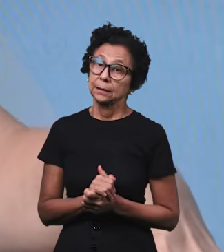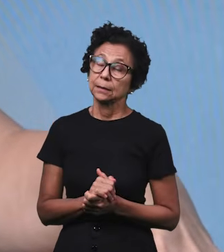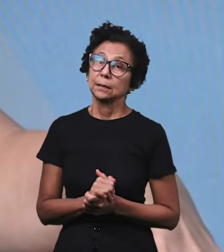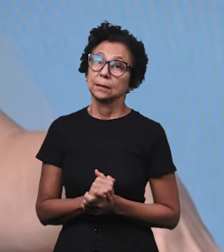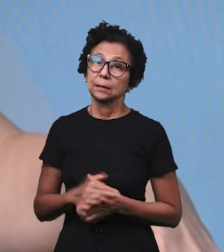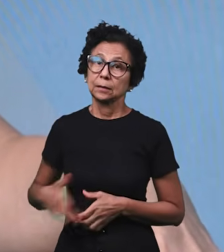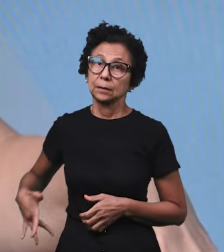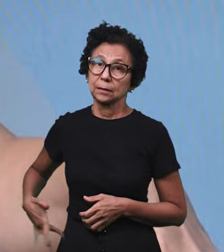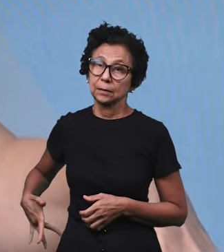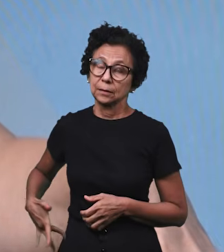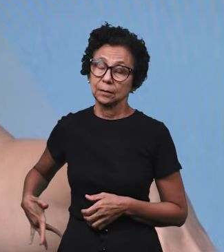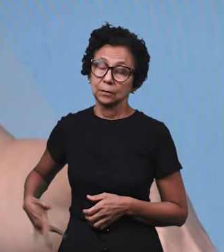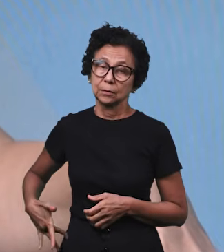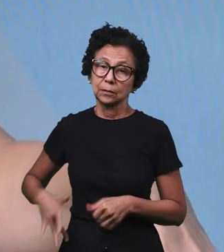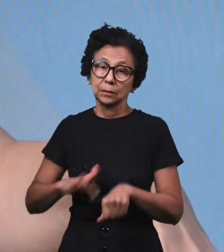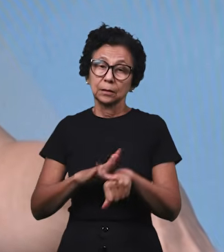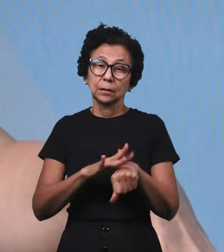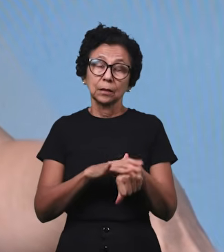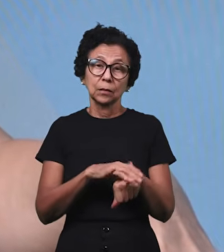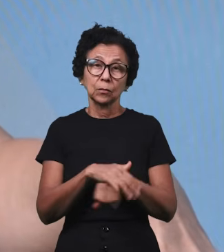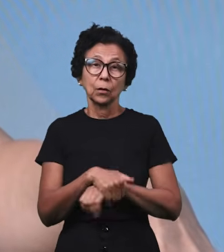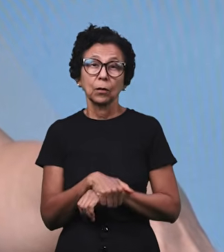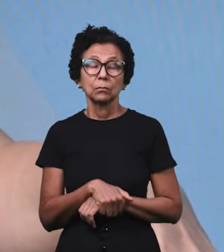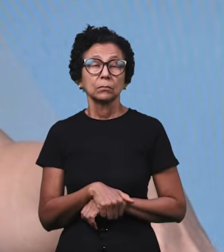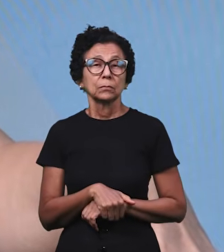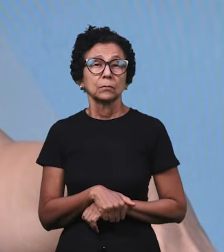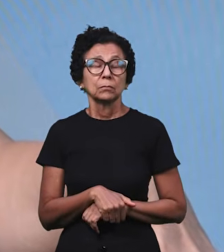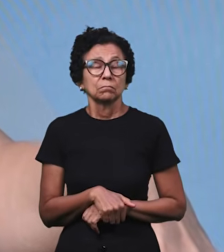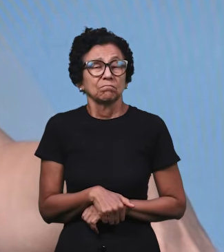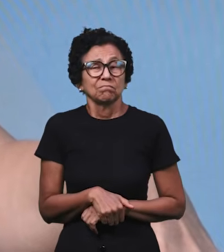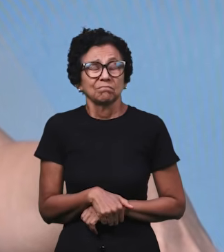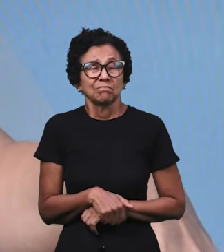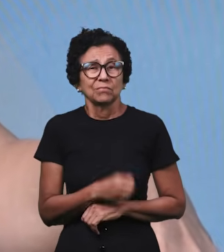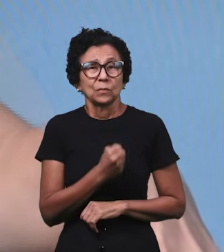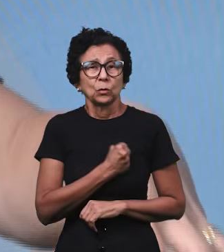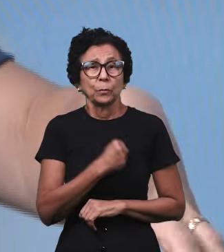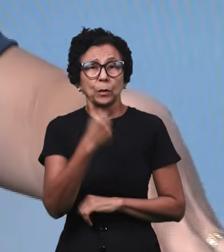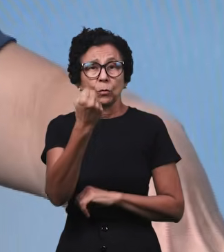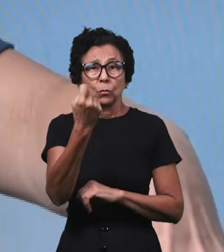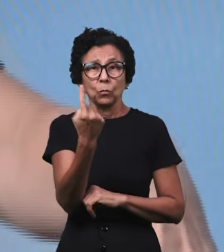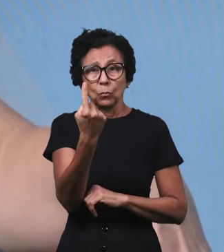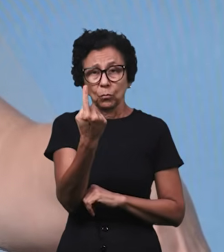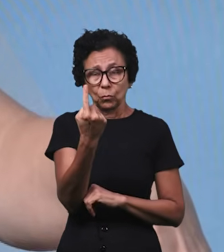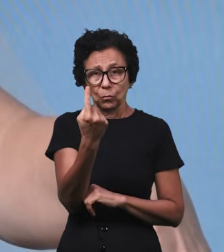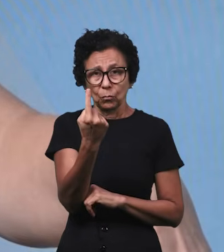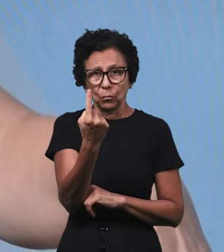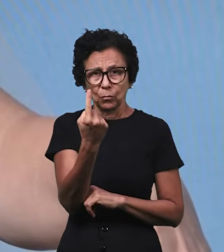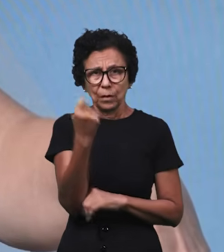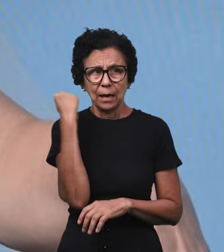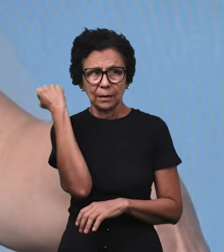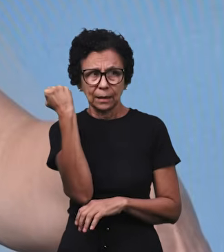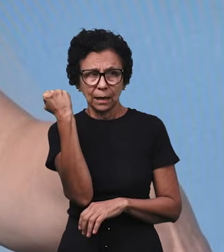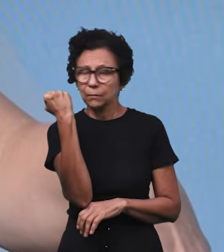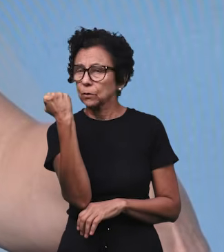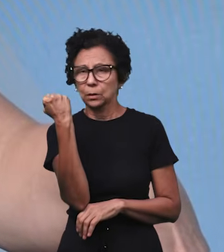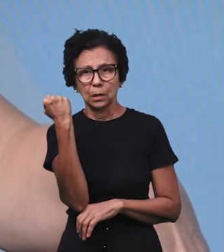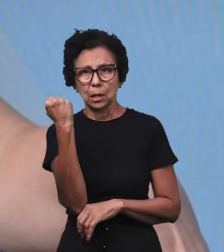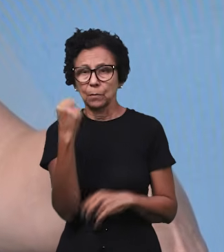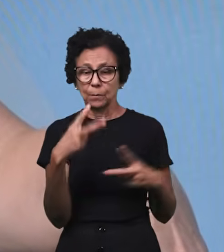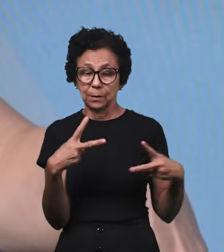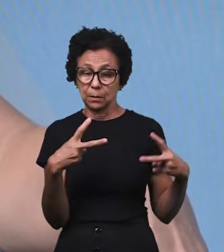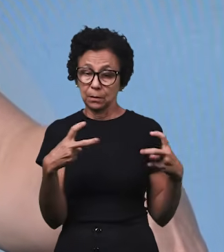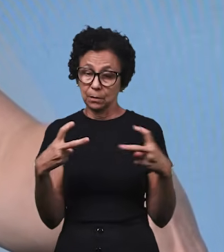doença renal crônica grau 1. Ah, mas isso é grave? Não, mas é um paciente que tem que ficar sob